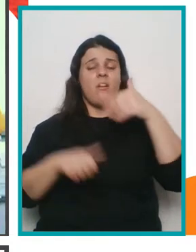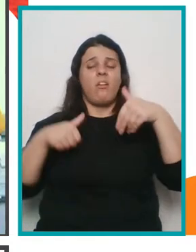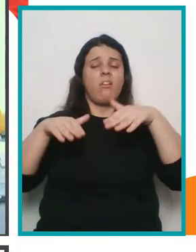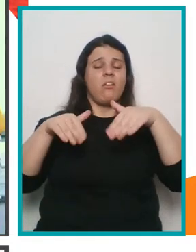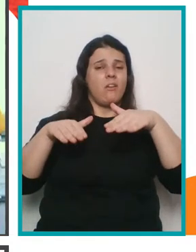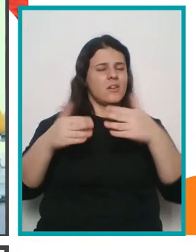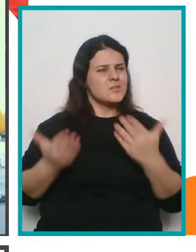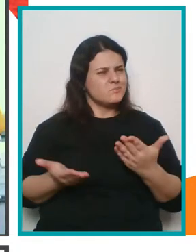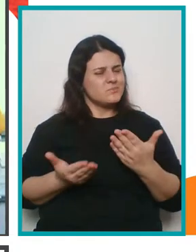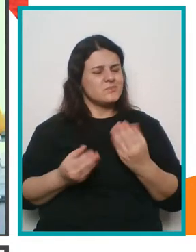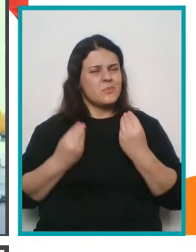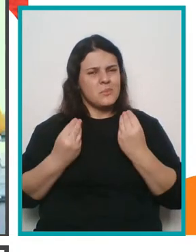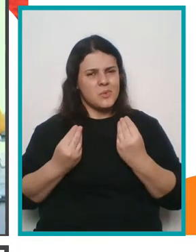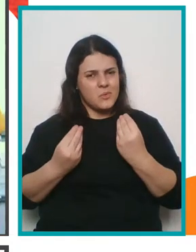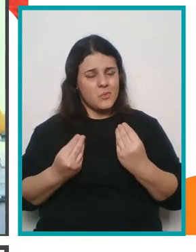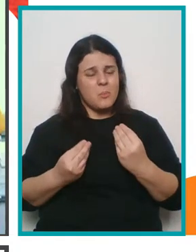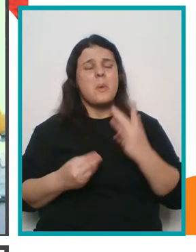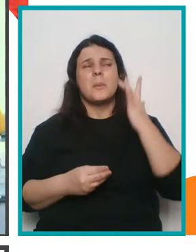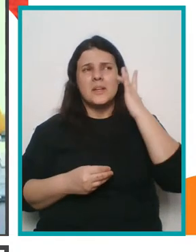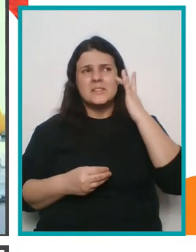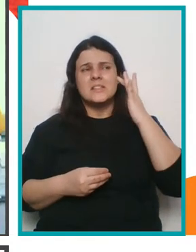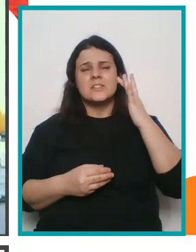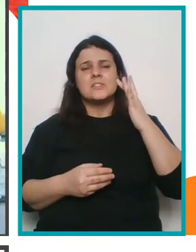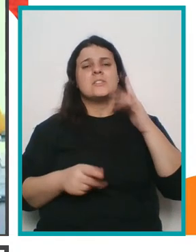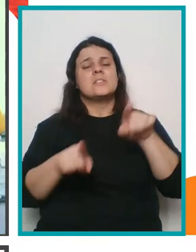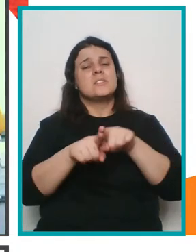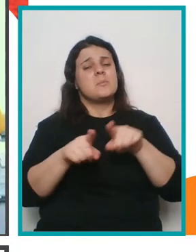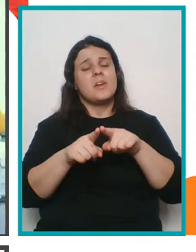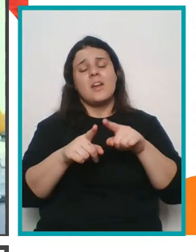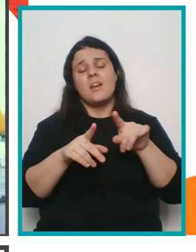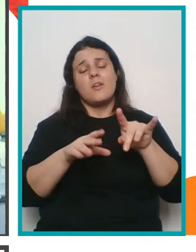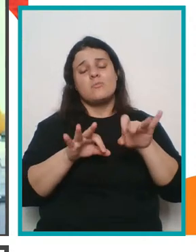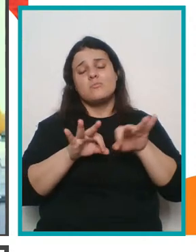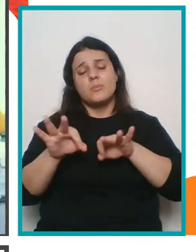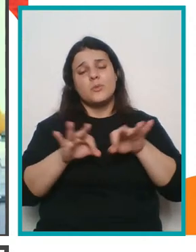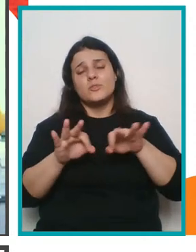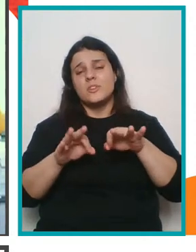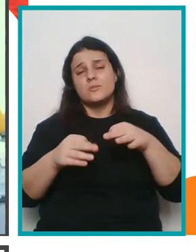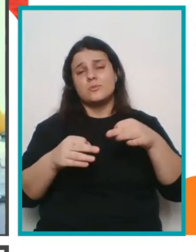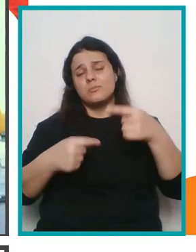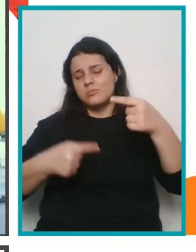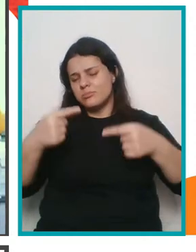acho que é muito importante que a gente tenha consciência